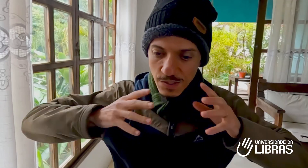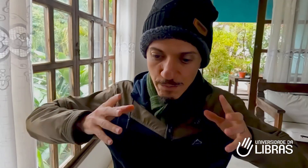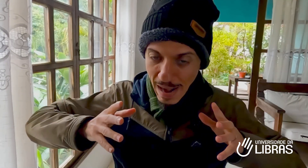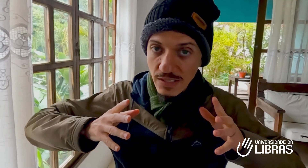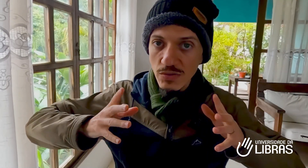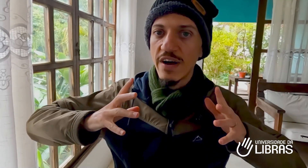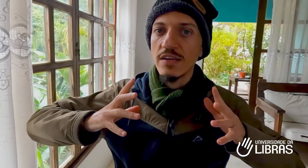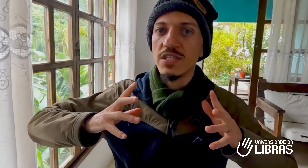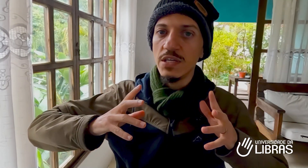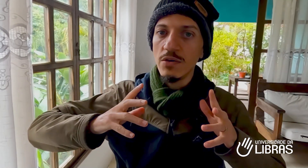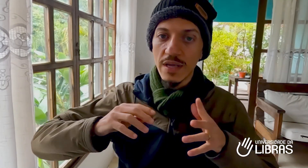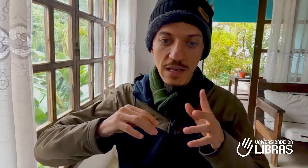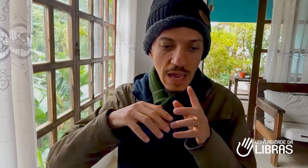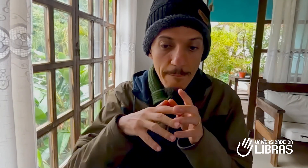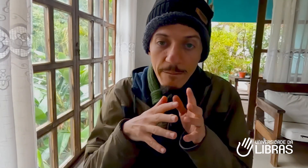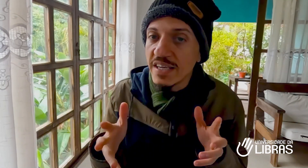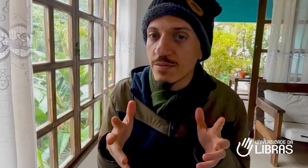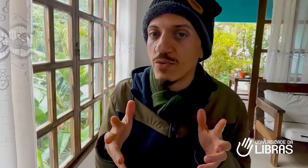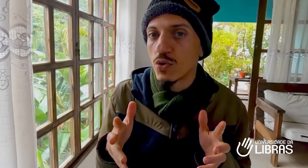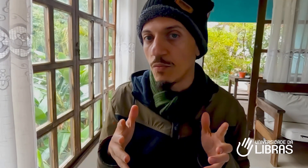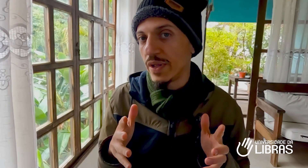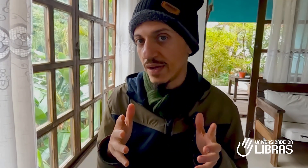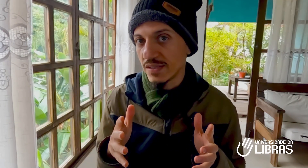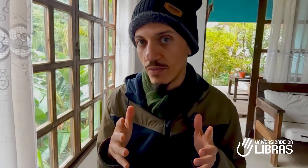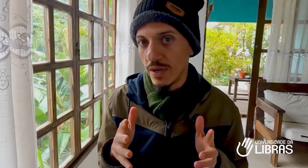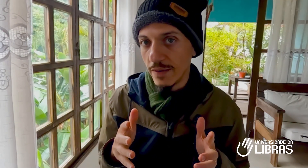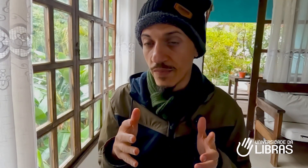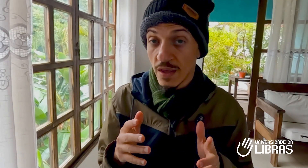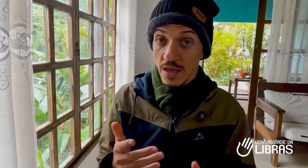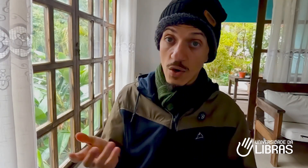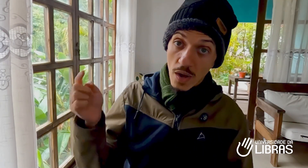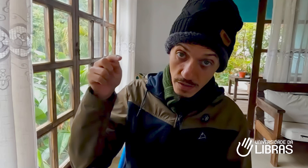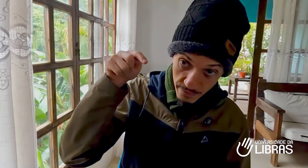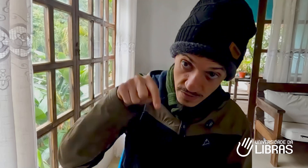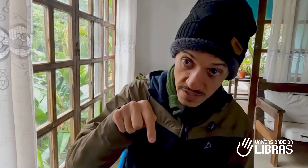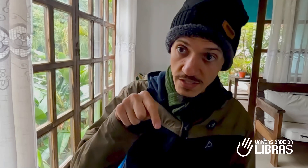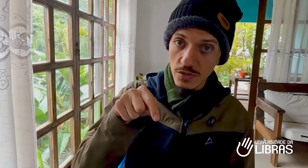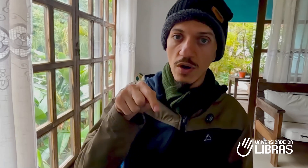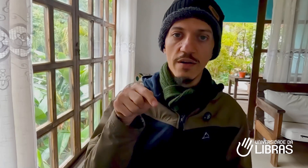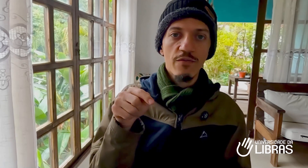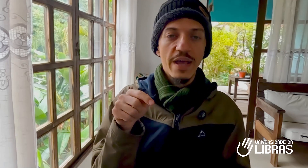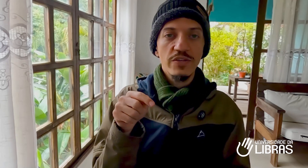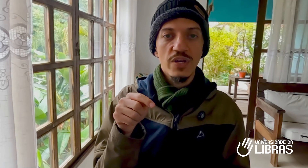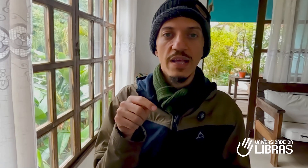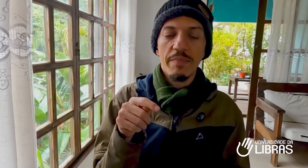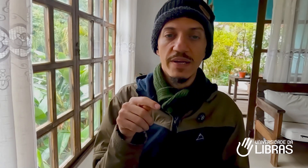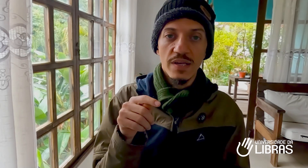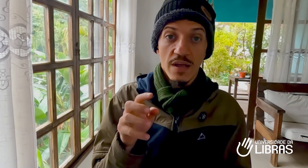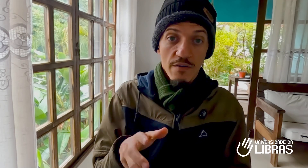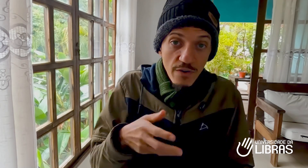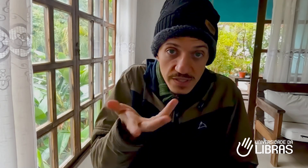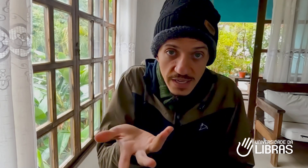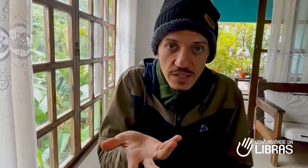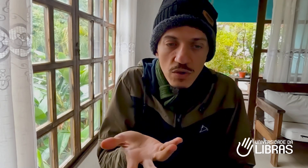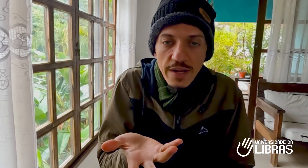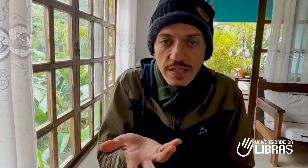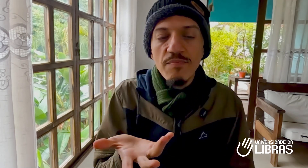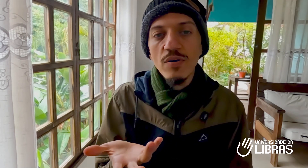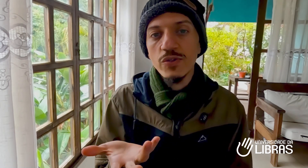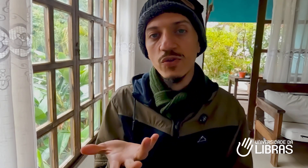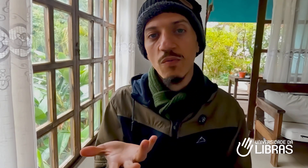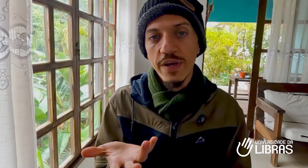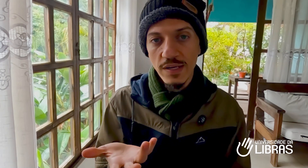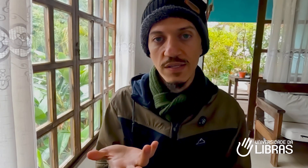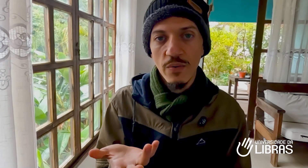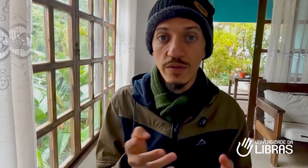aquele espaço vazio, aquele abismo de comunicação ali. E quando você se torna fluente em Libras, você se torna essa